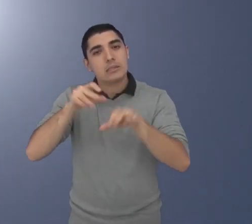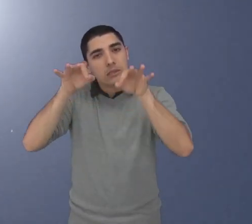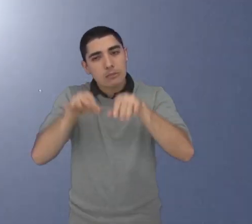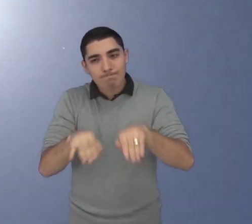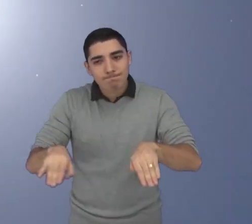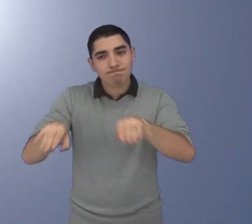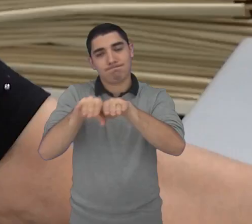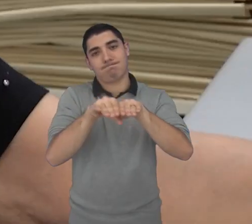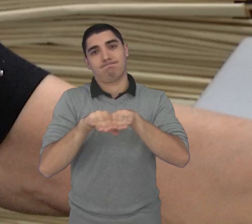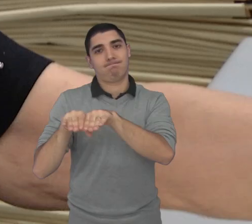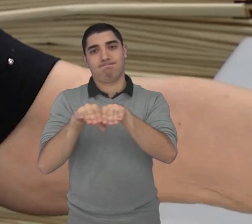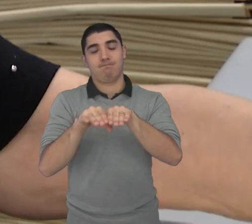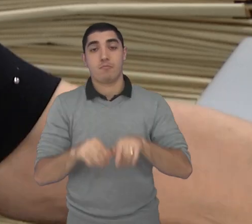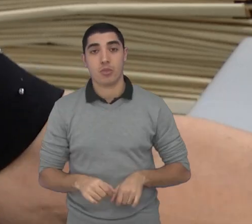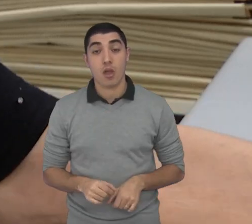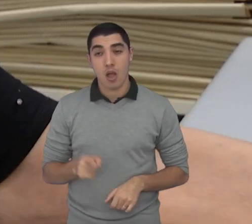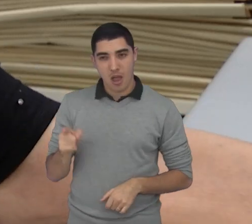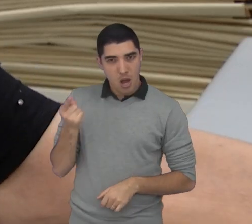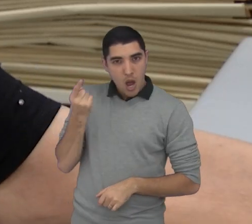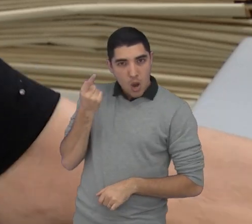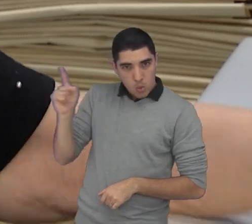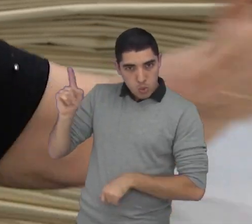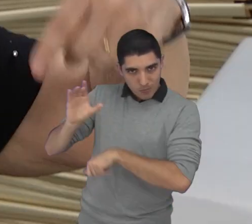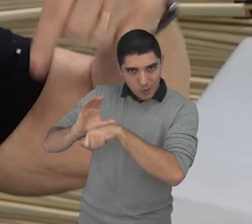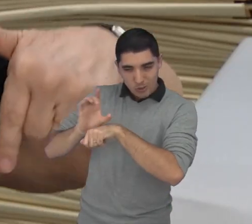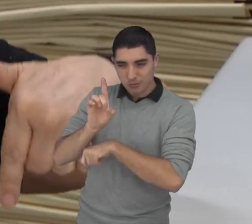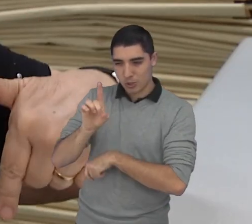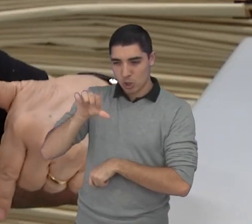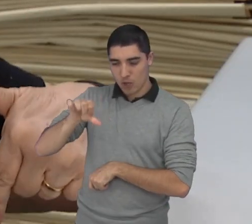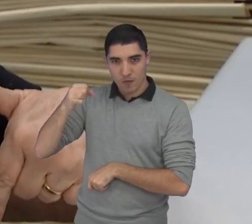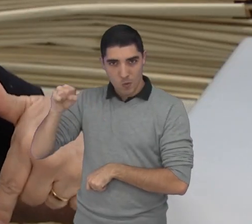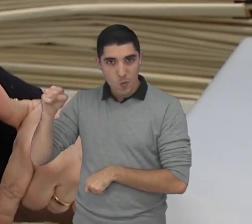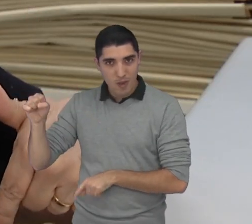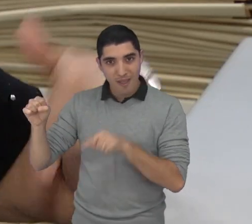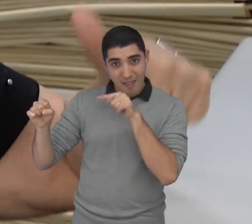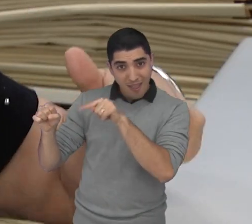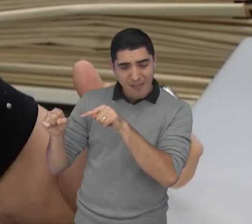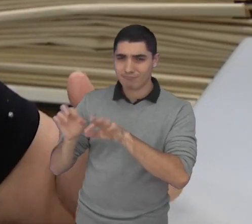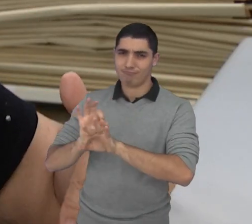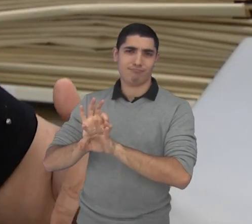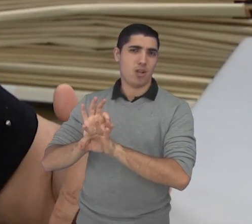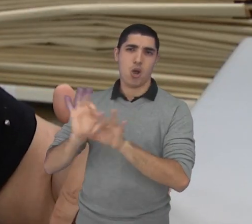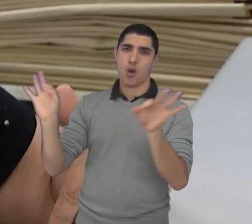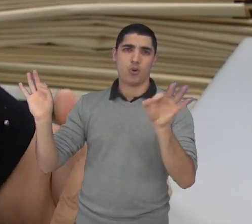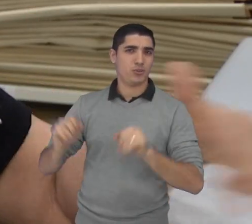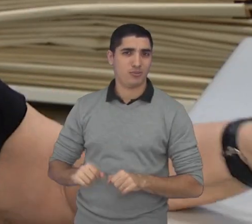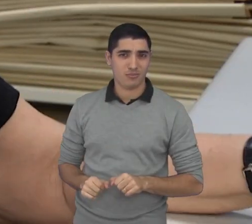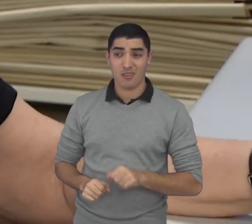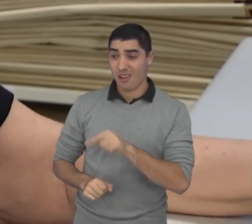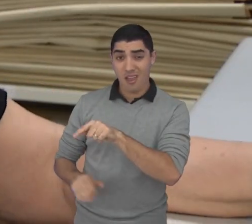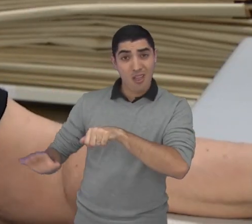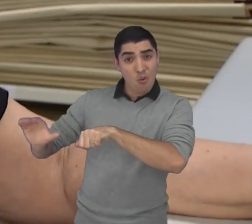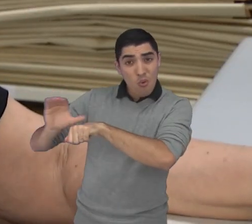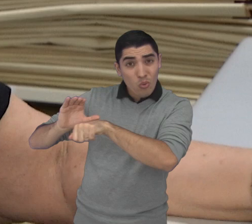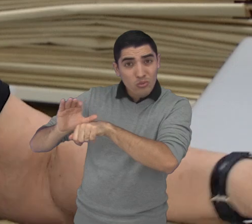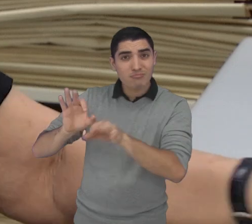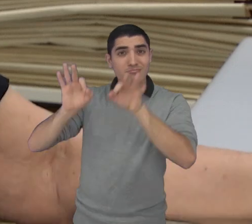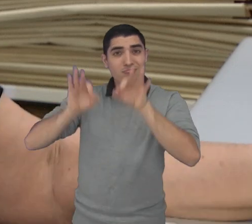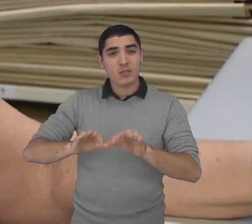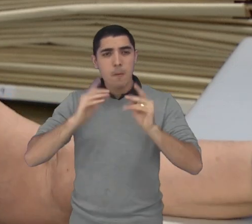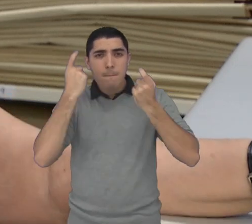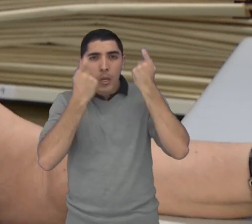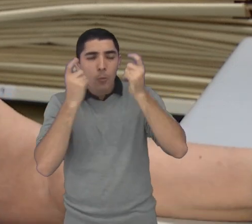e igualitário. Por exemplo, a última Constituição, a que vigora, a de 88, ela é ótima. É